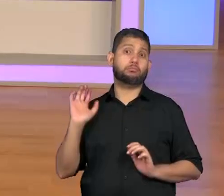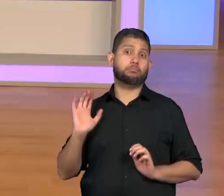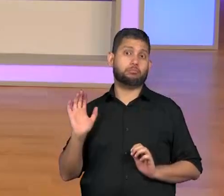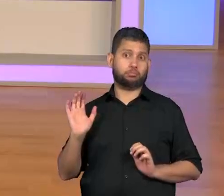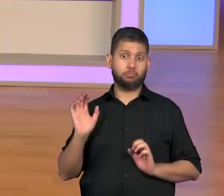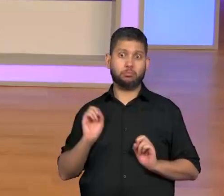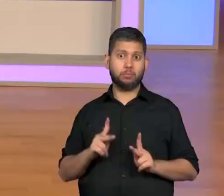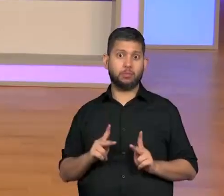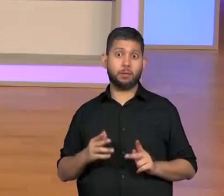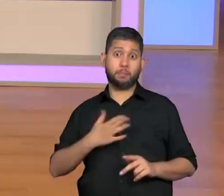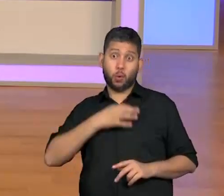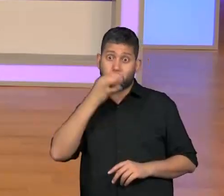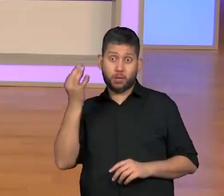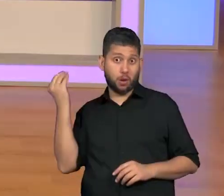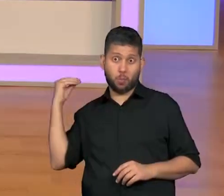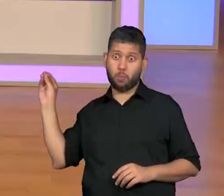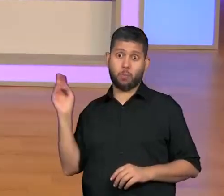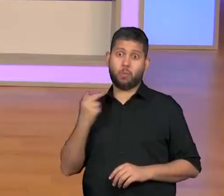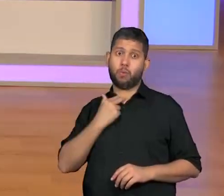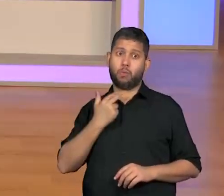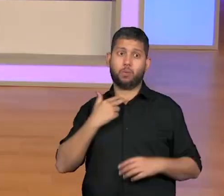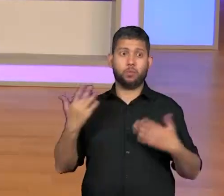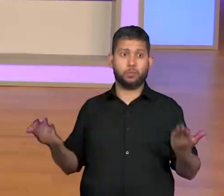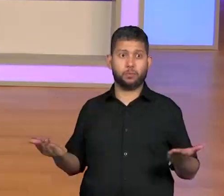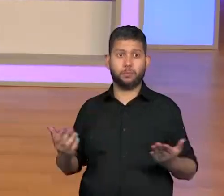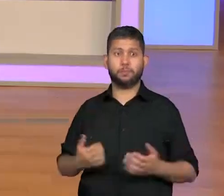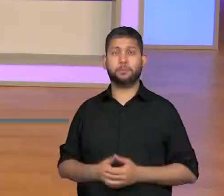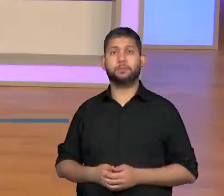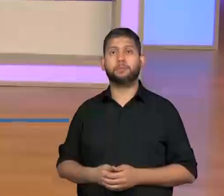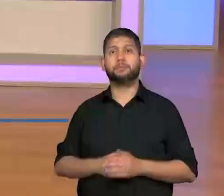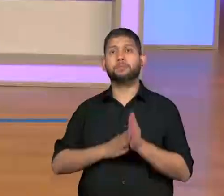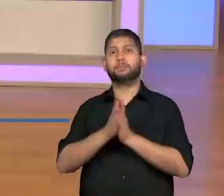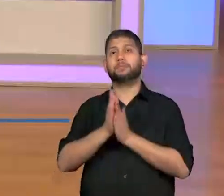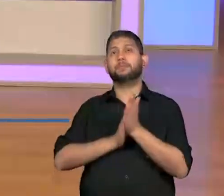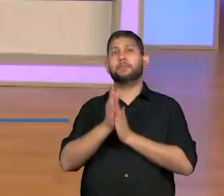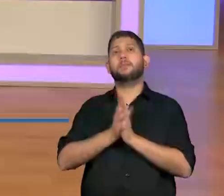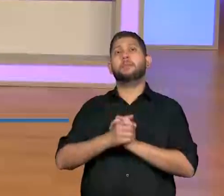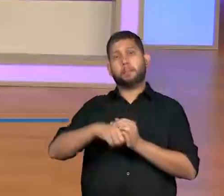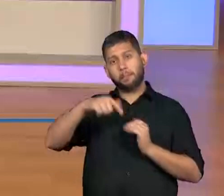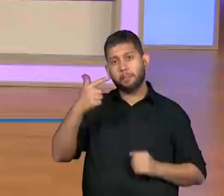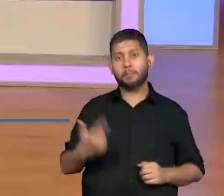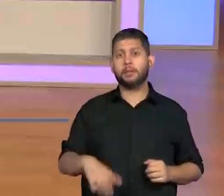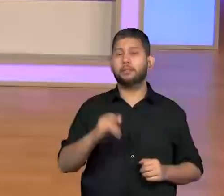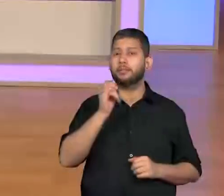Então eu não pude colocar a minha opinião aqui. Então, vamos para mais um exemplo.